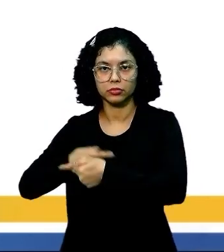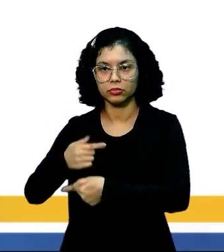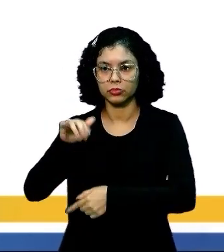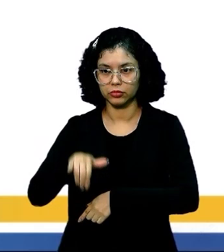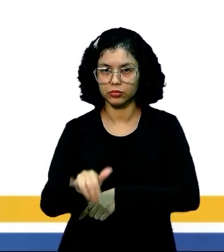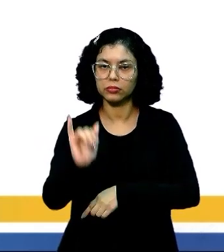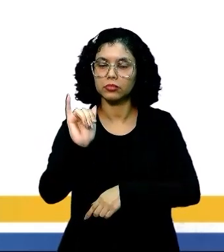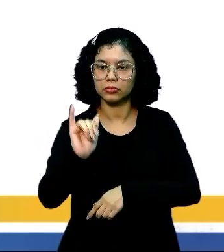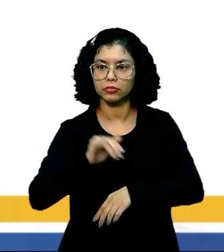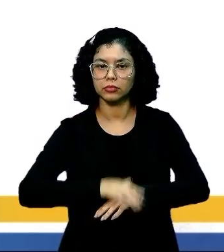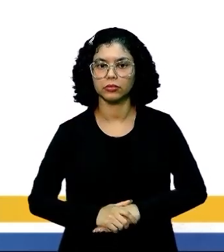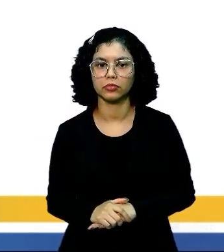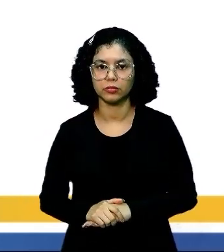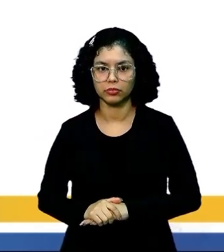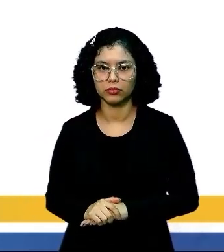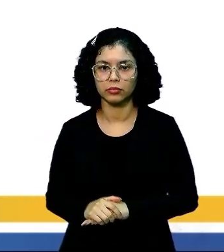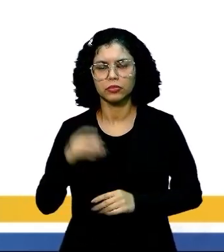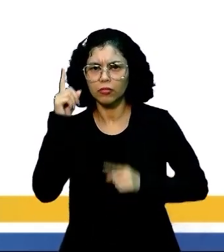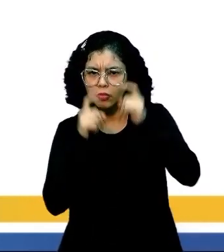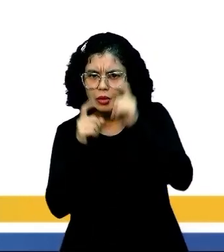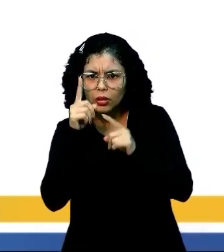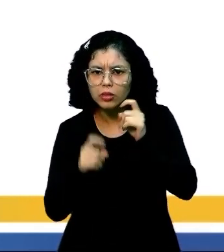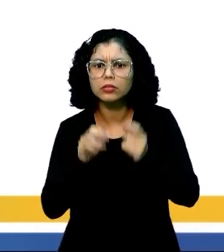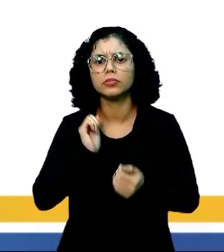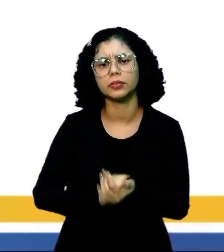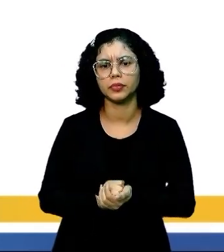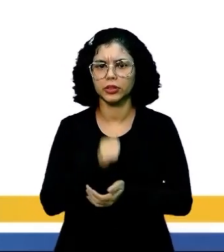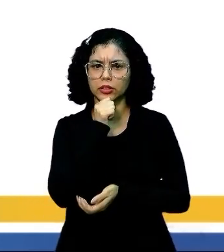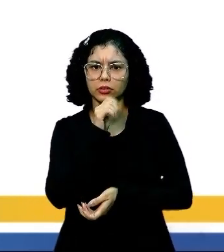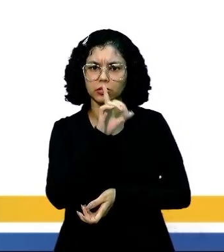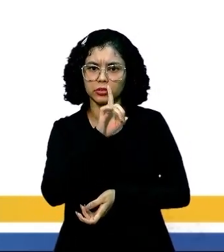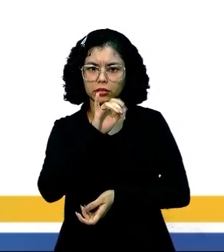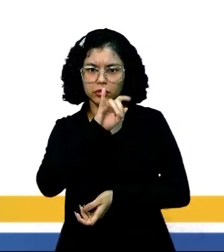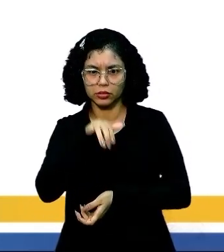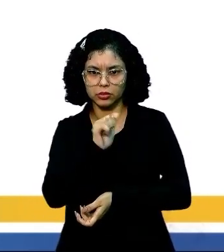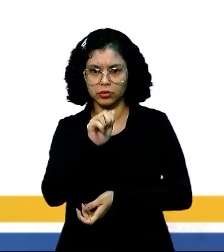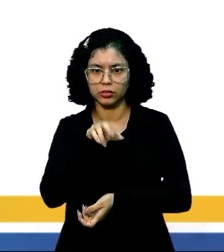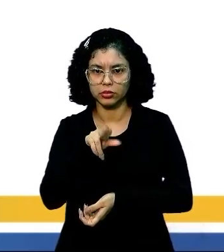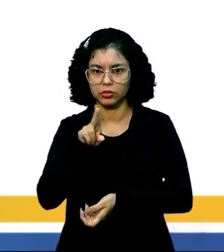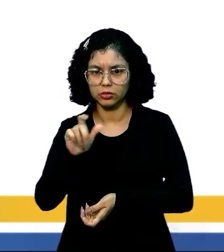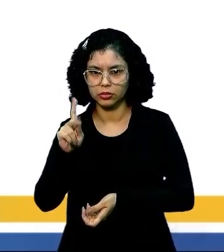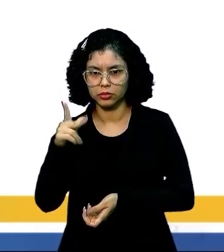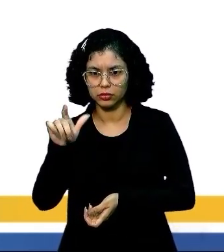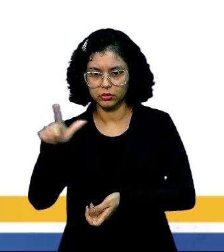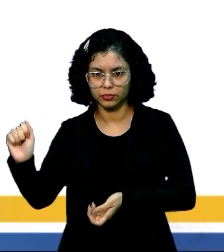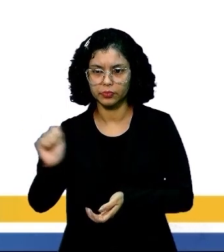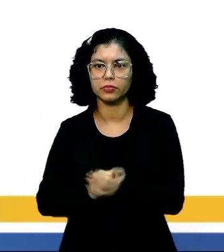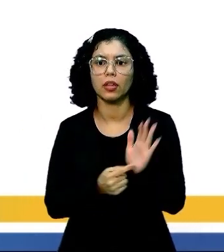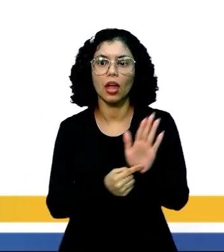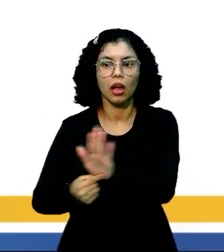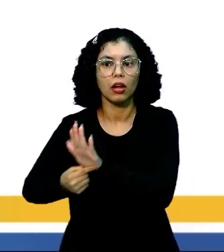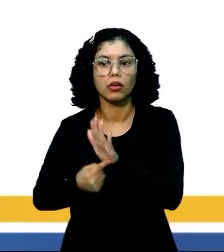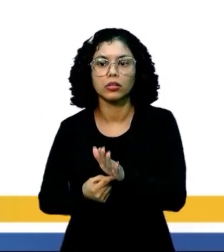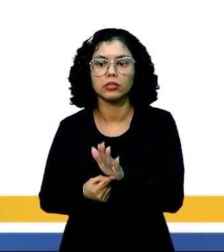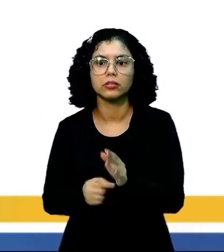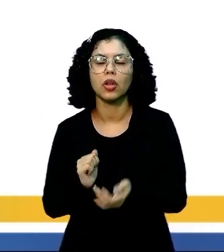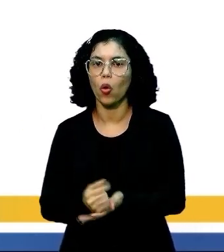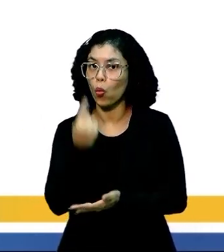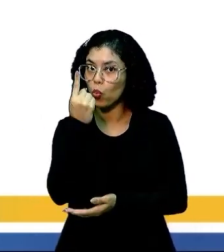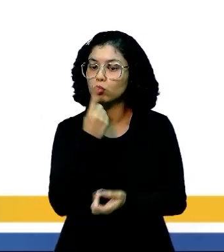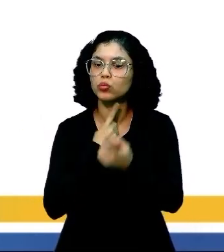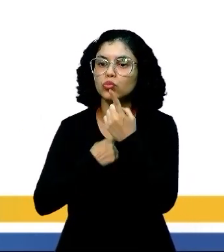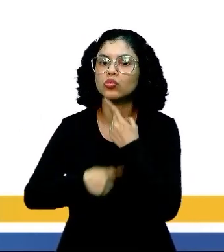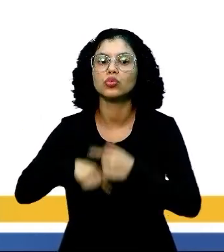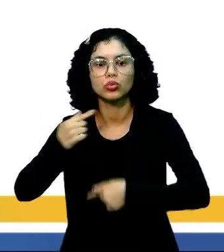interesses da geração Y. Nele, a expressão de raçoelha refere-se a um dos